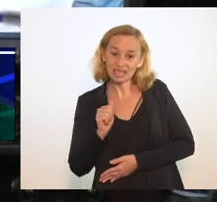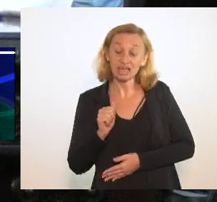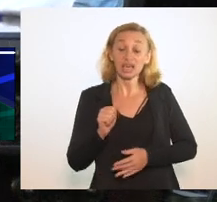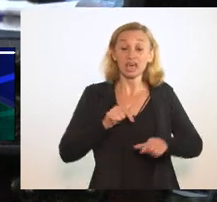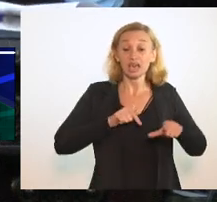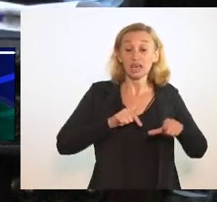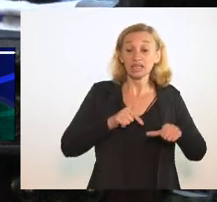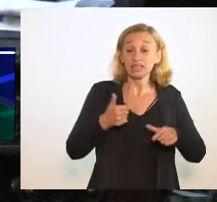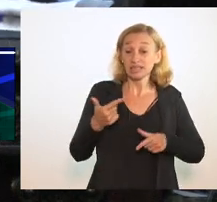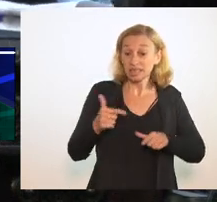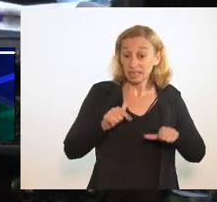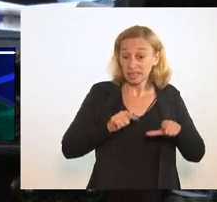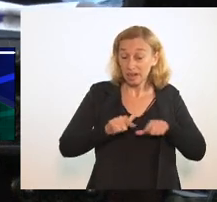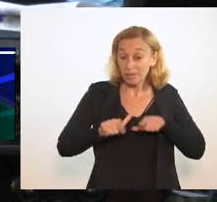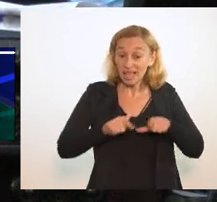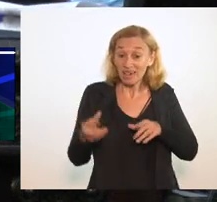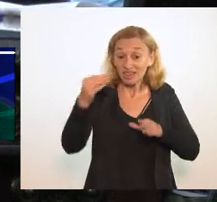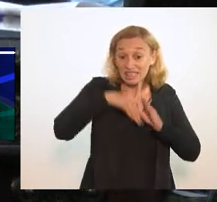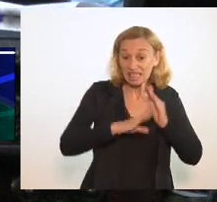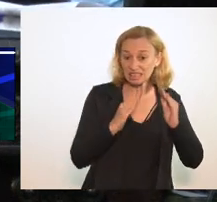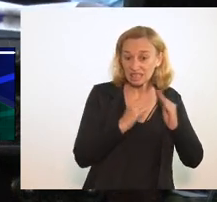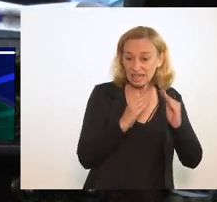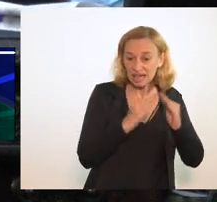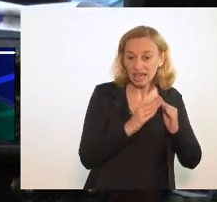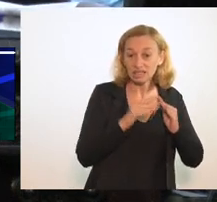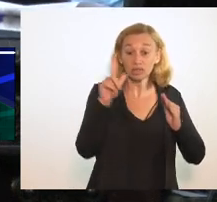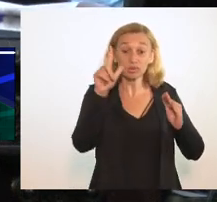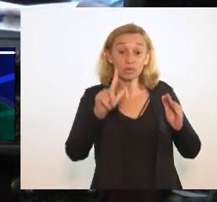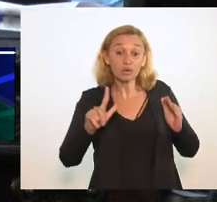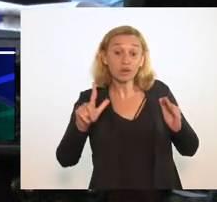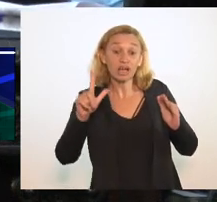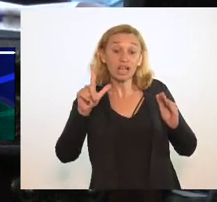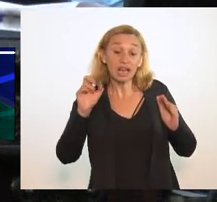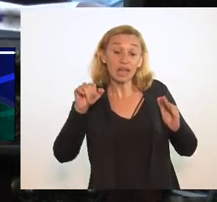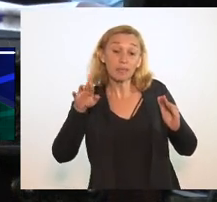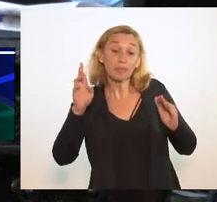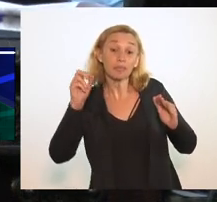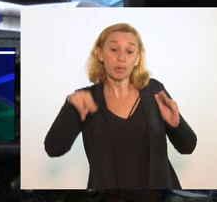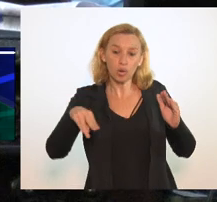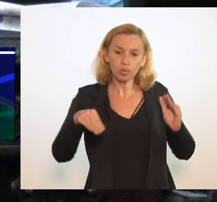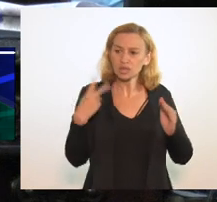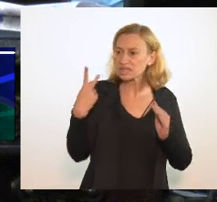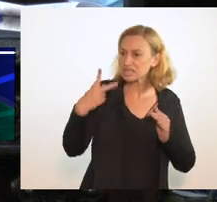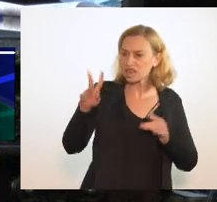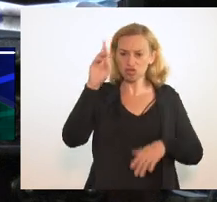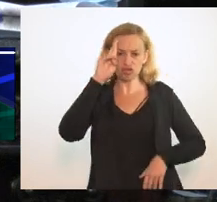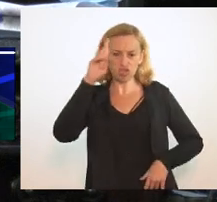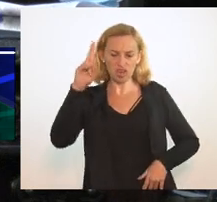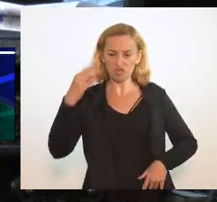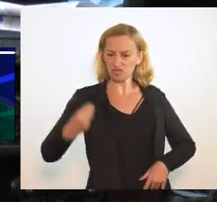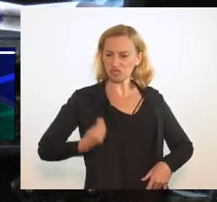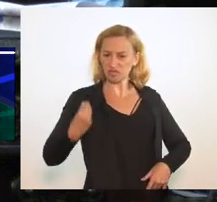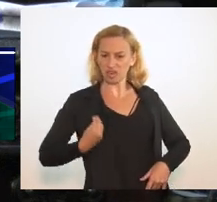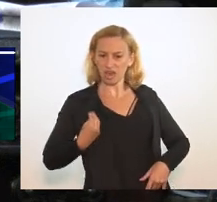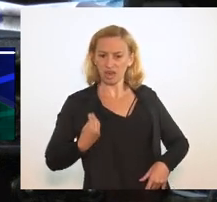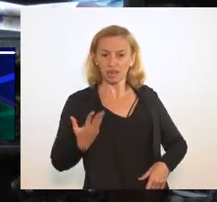doméstica, obrigada a trabalhar no Leblon para que seus patrões sobrevivessem.